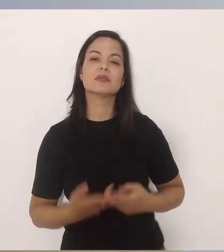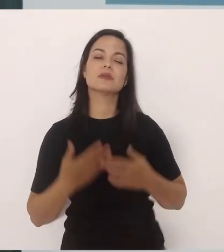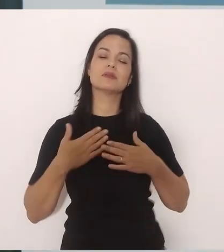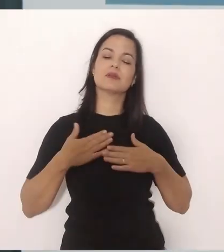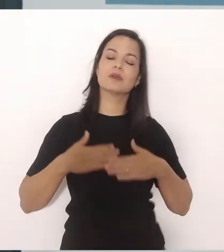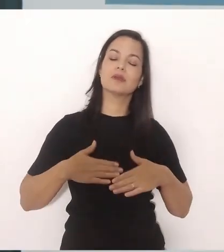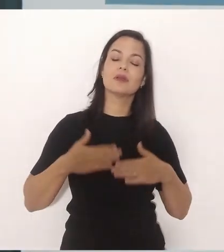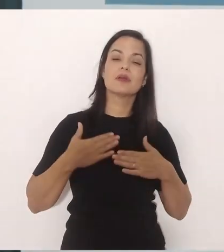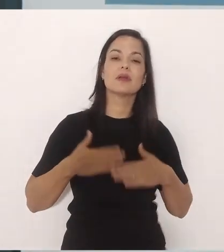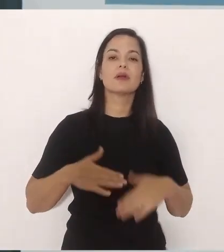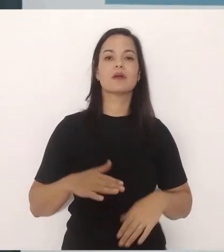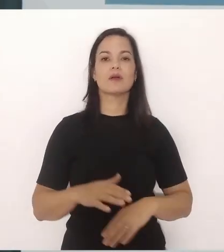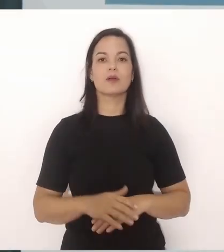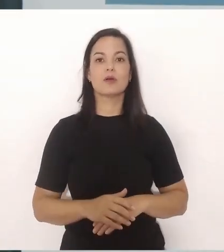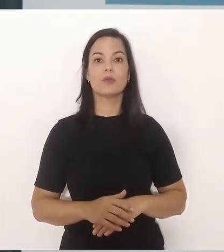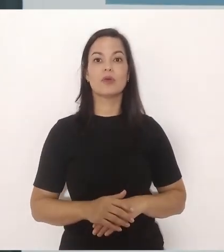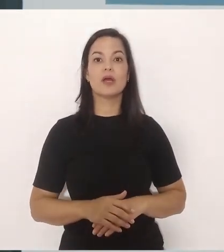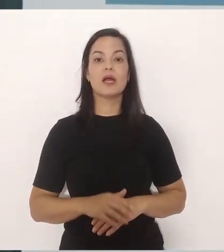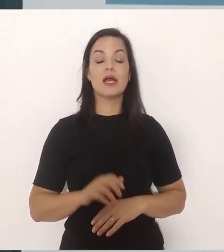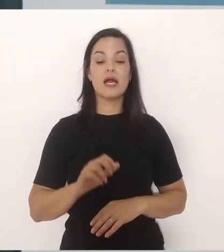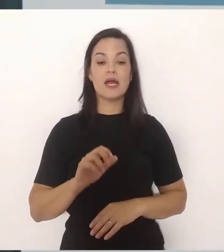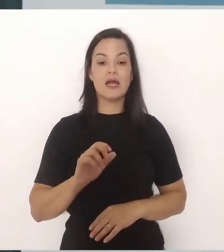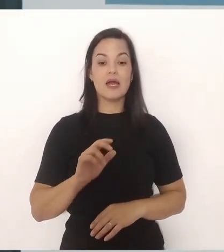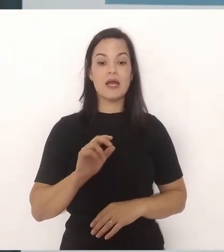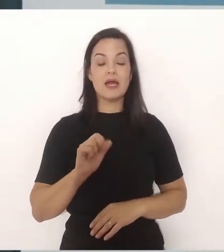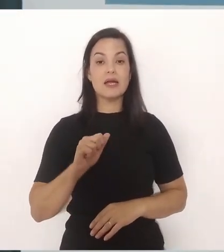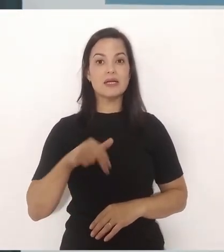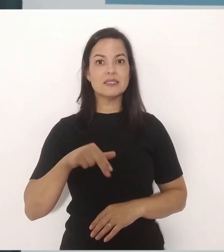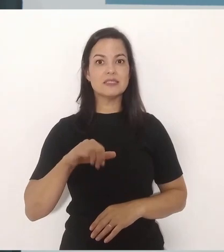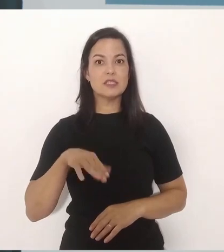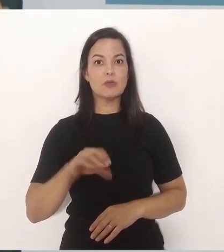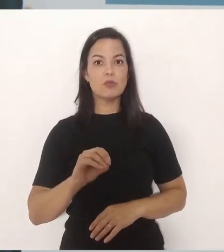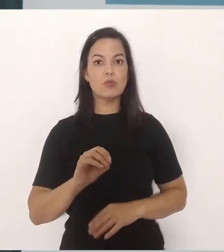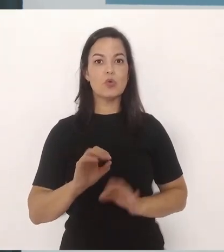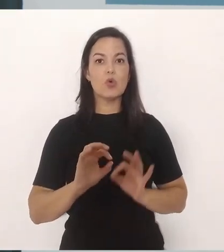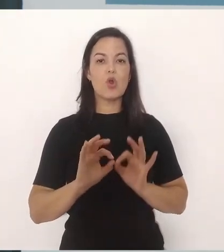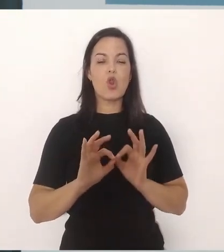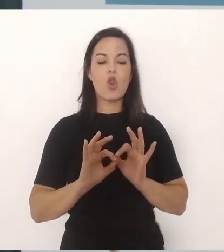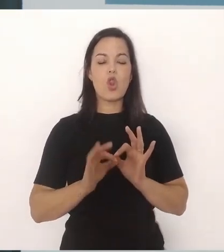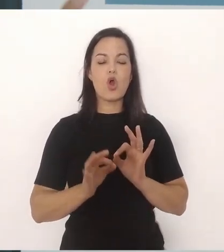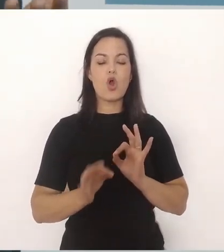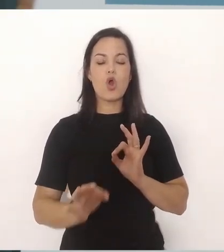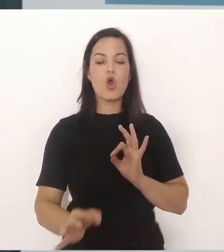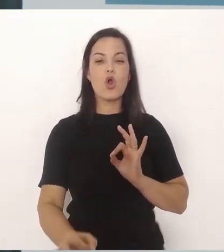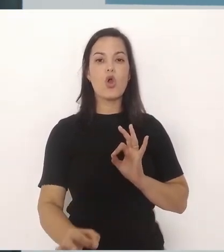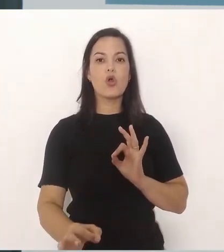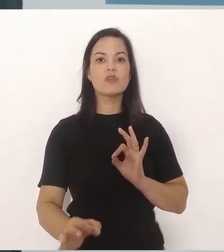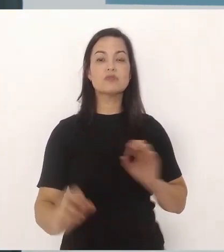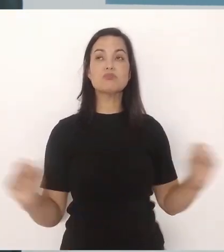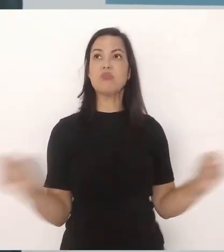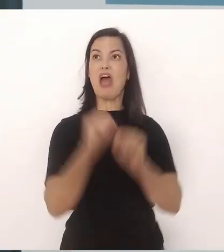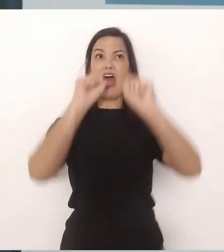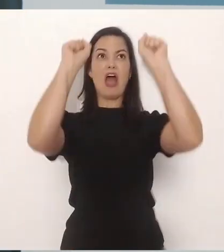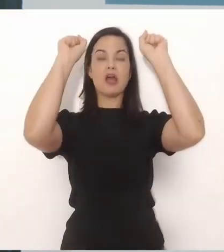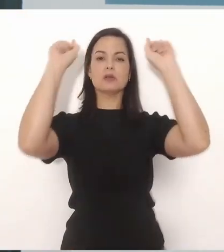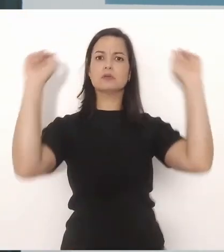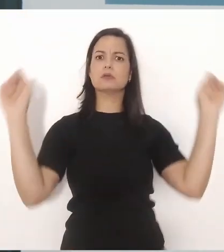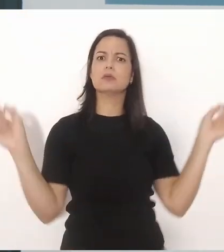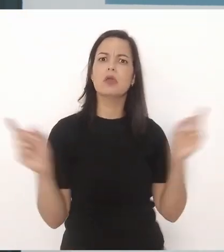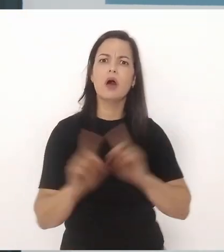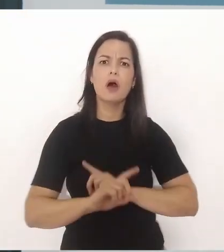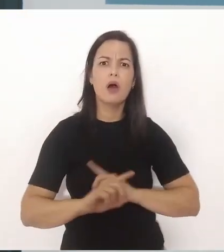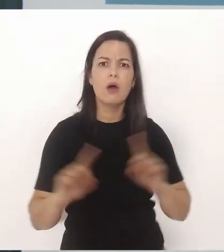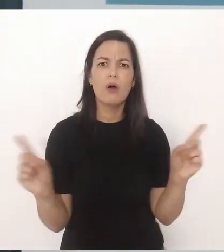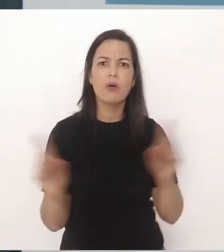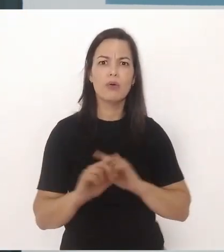paciência. Ter um ânimo longo, um pavio comprido. Você não fica explodindo por aí, você não sai por aí